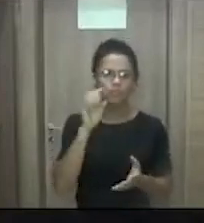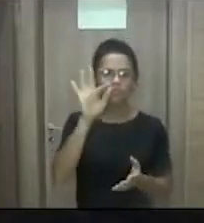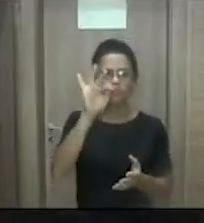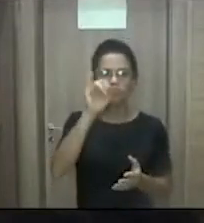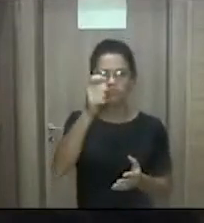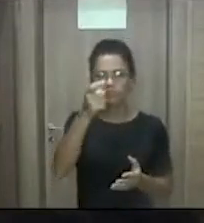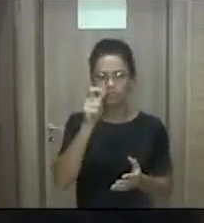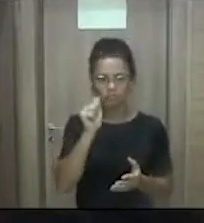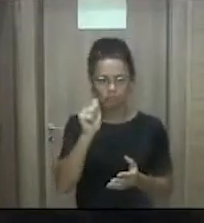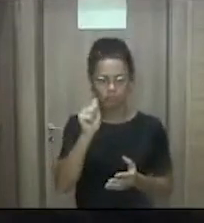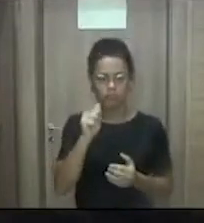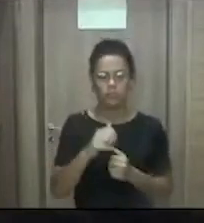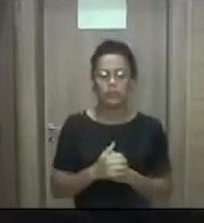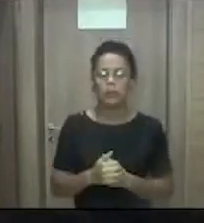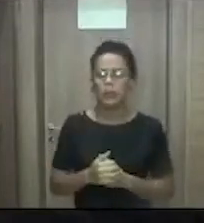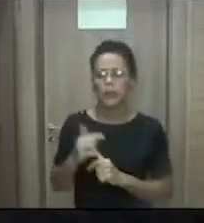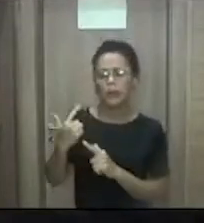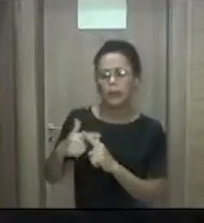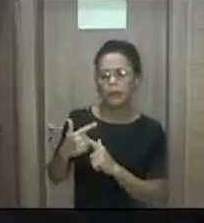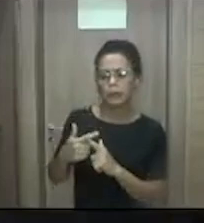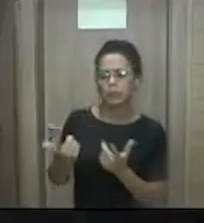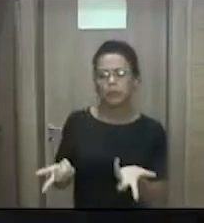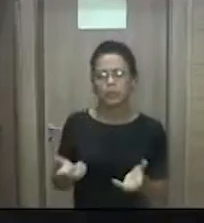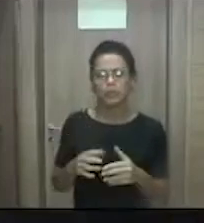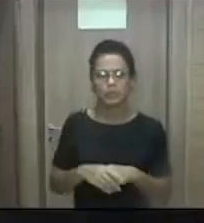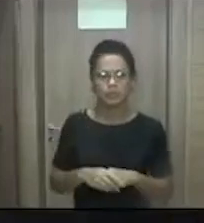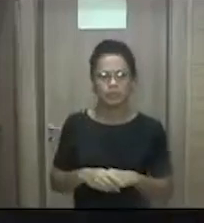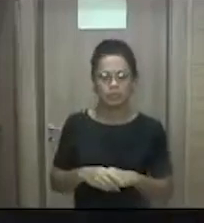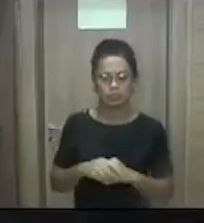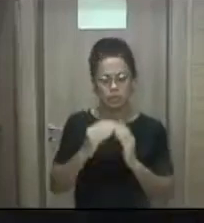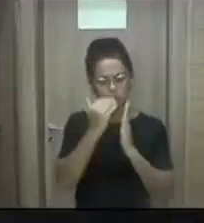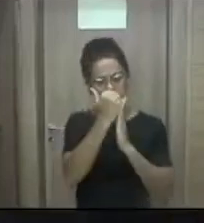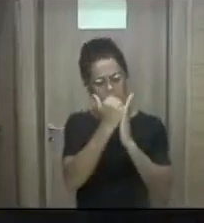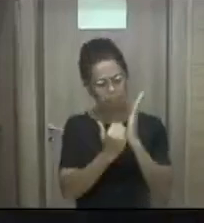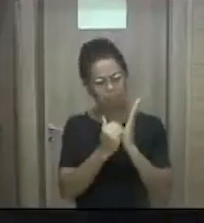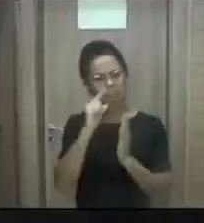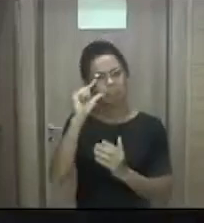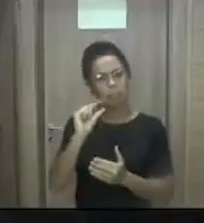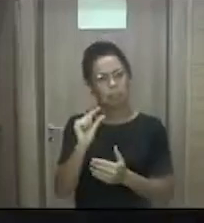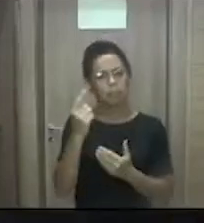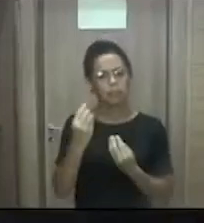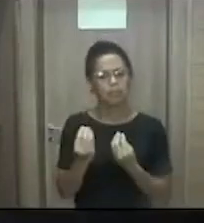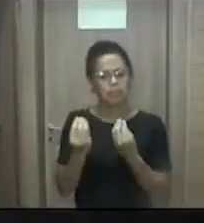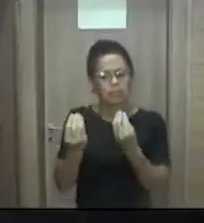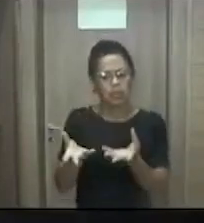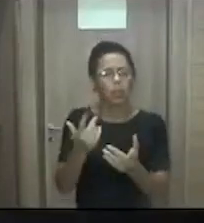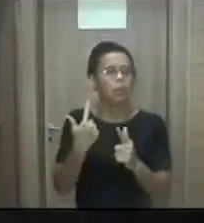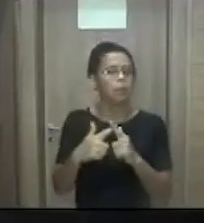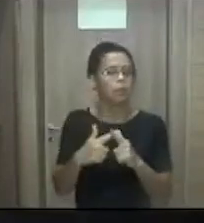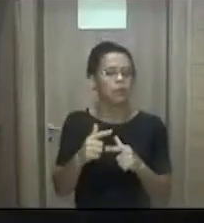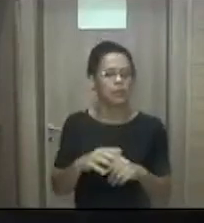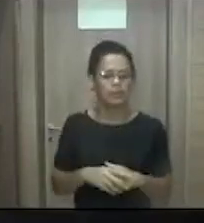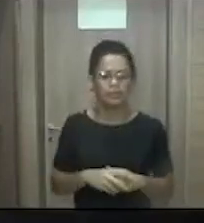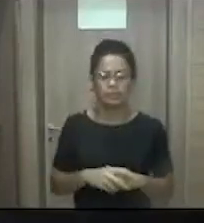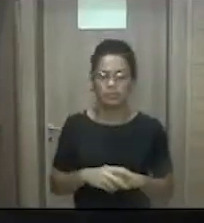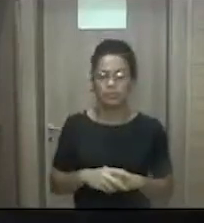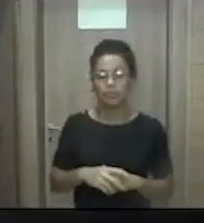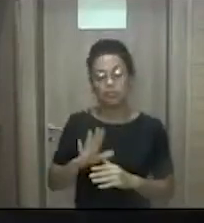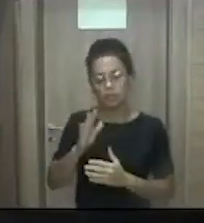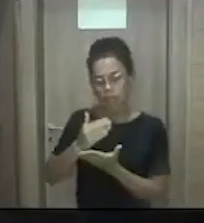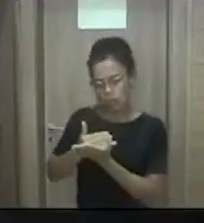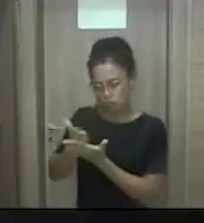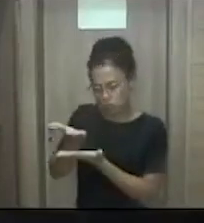gente se perguntava por quê? Por que tão baixa a oferta de prótese fixa unitária? E aí a gente começou a fazer o estudo